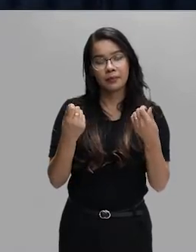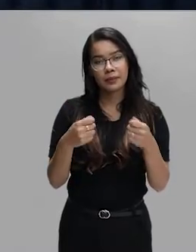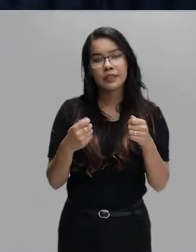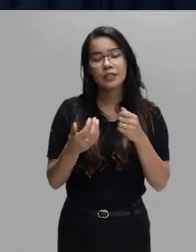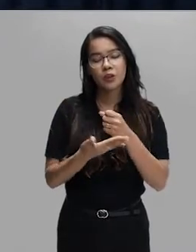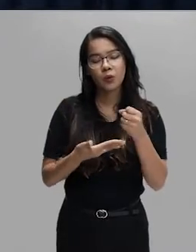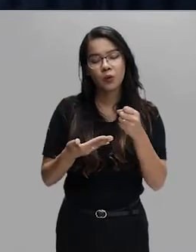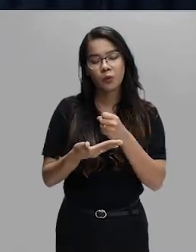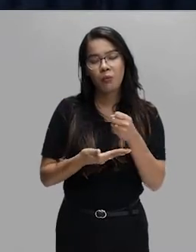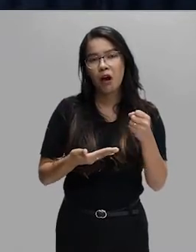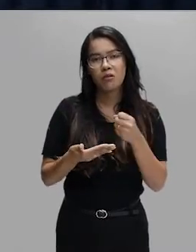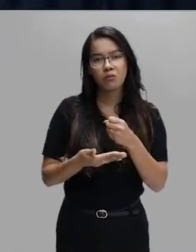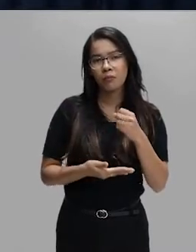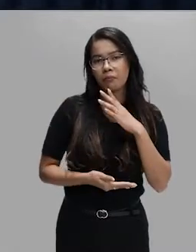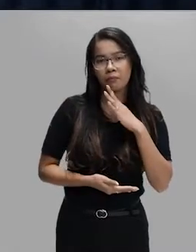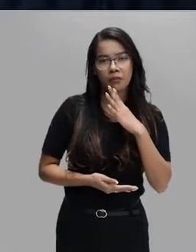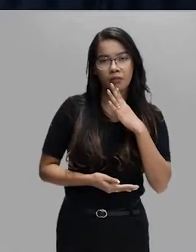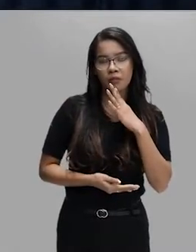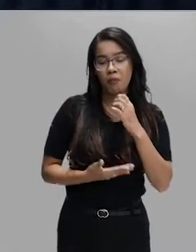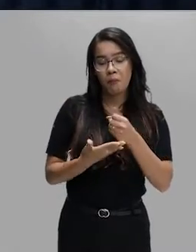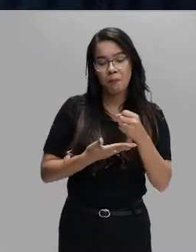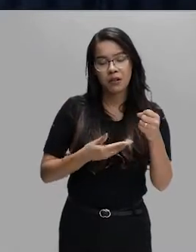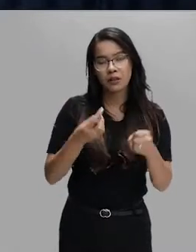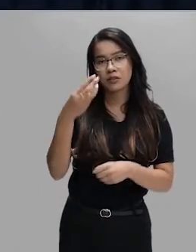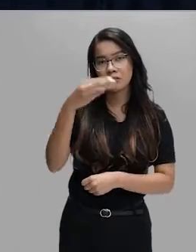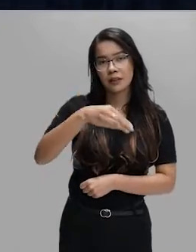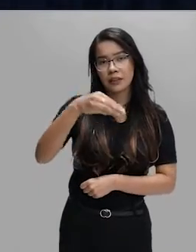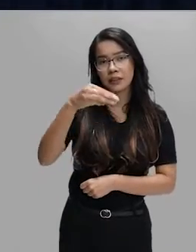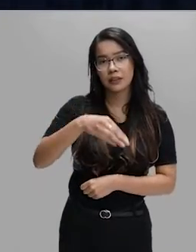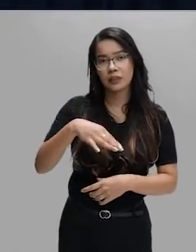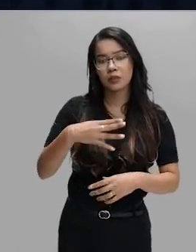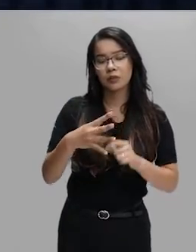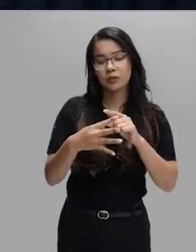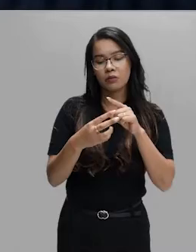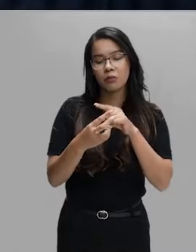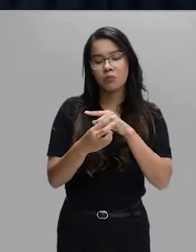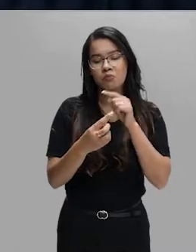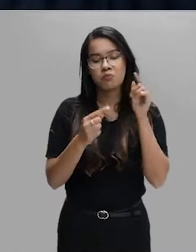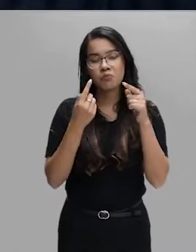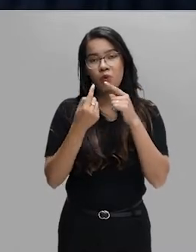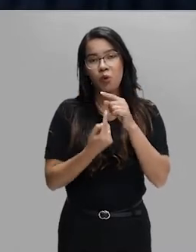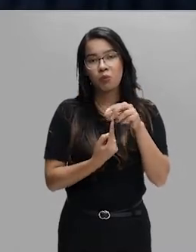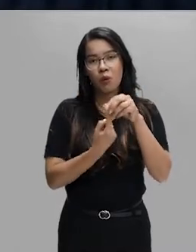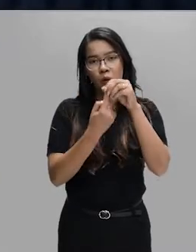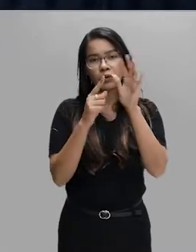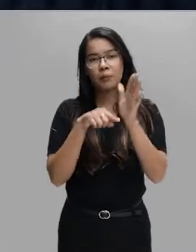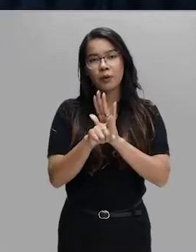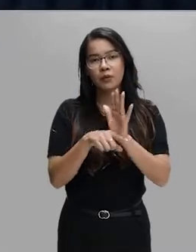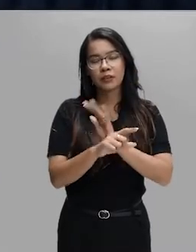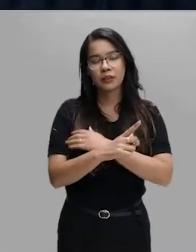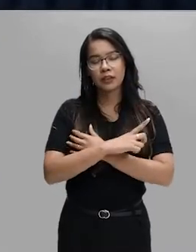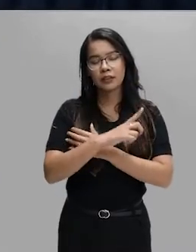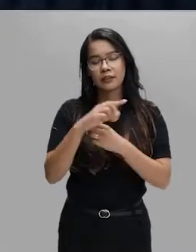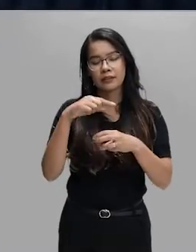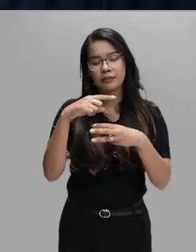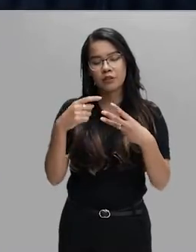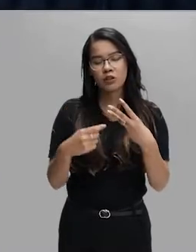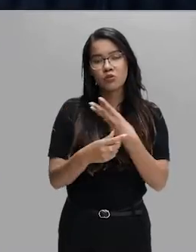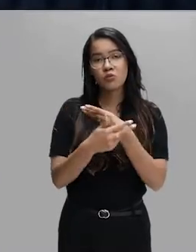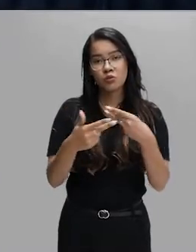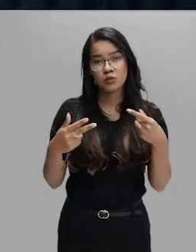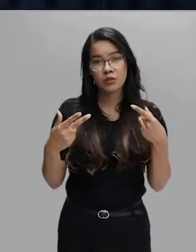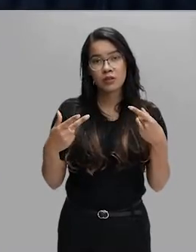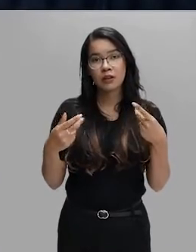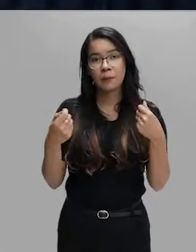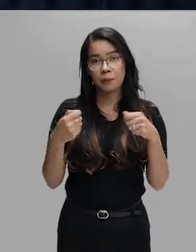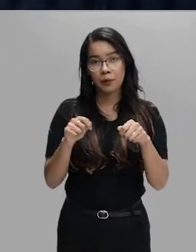básicos, operações básicas de matemática. Então, uma questão só são 3 habilidades e competências que o aluno tem que ter para responder um problema